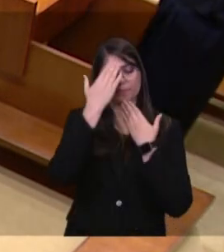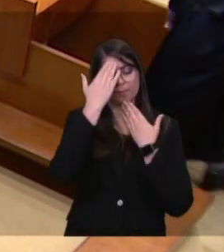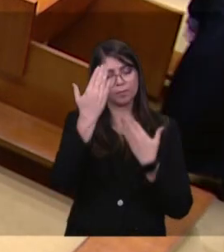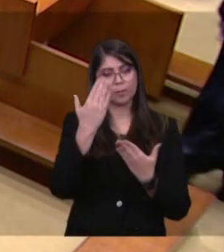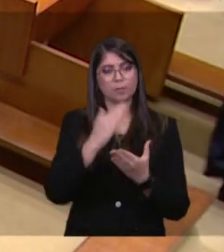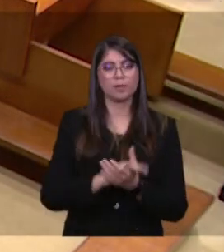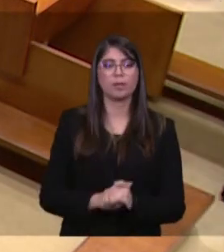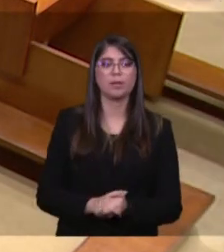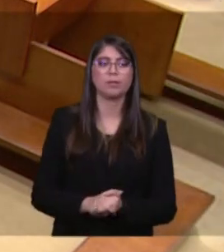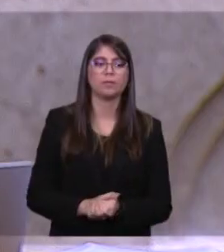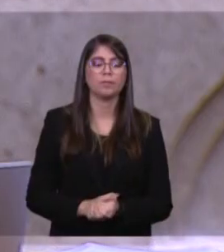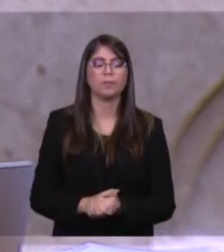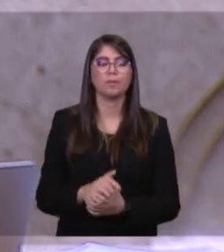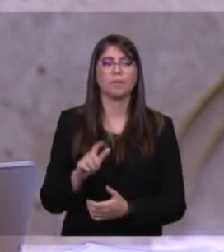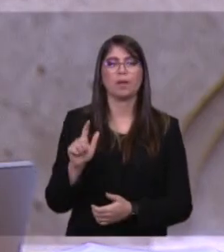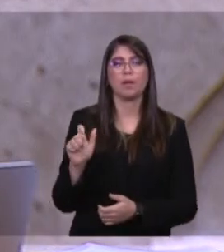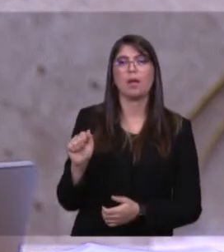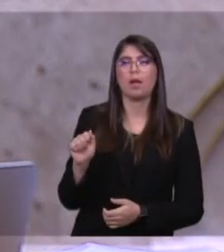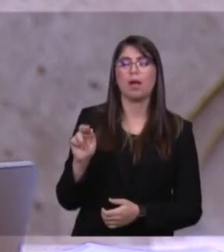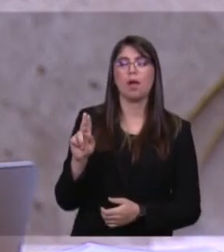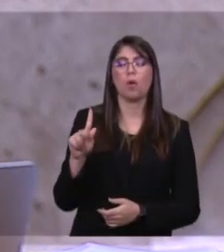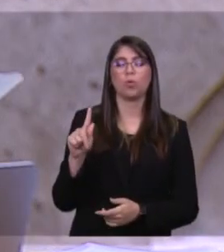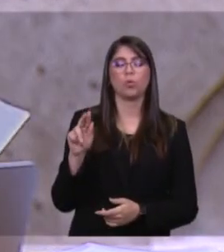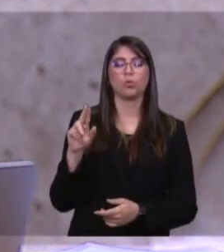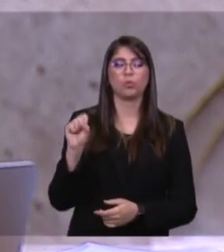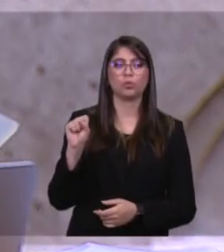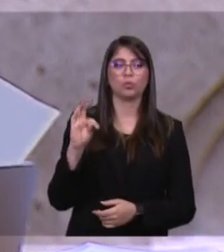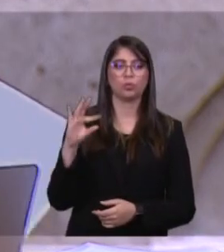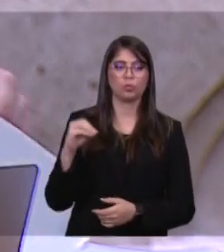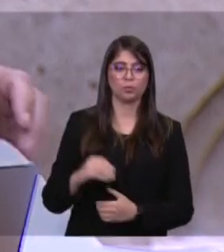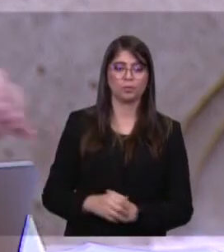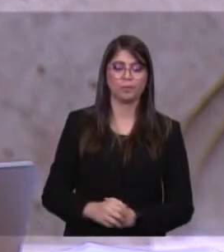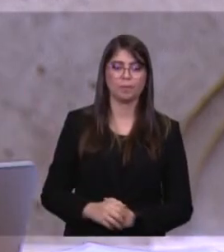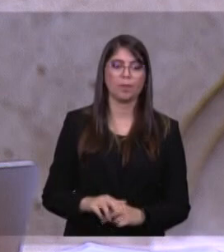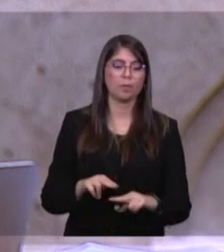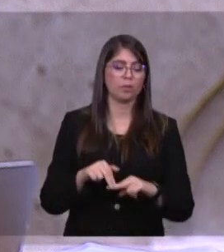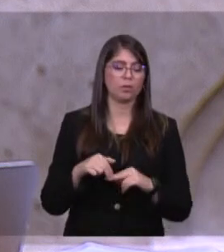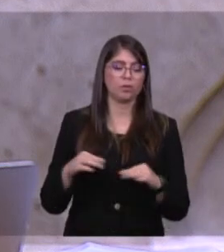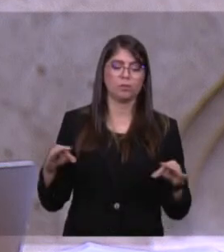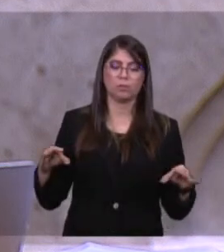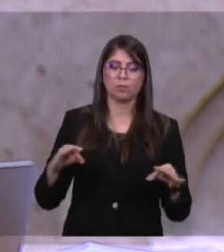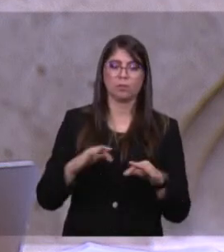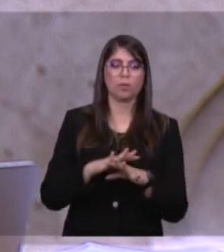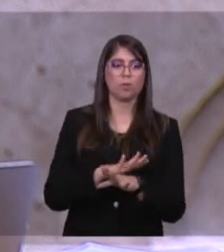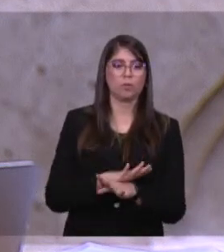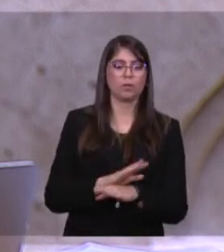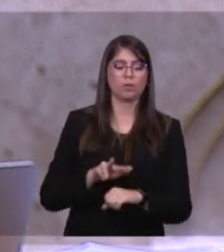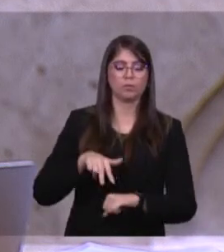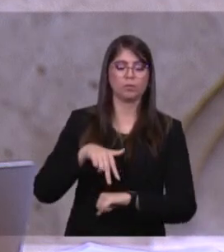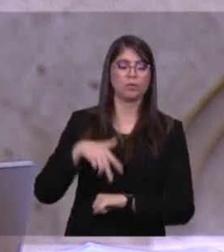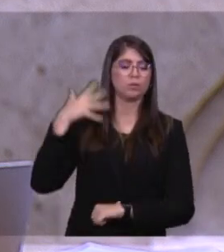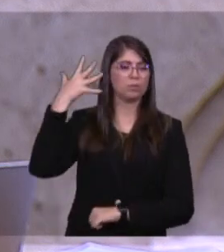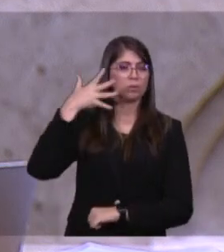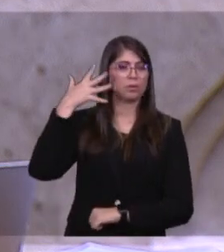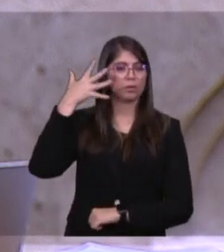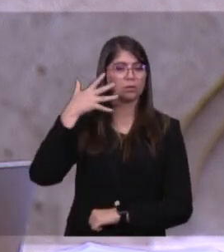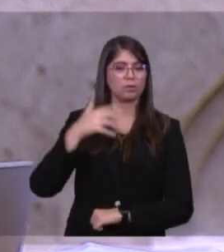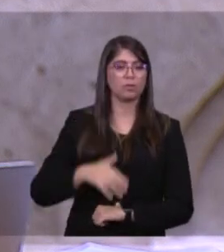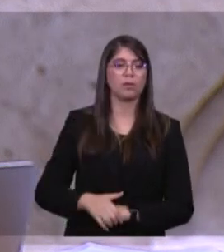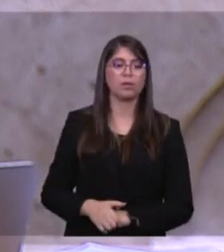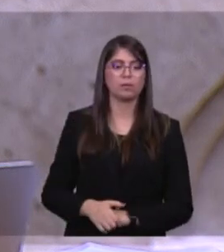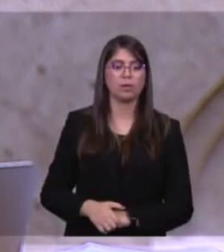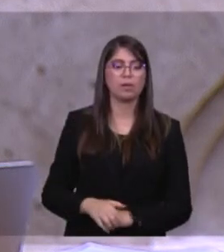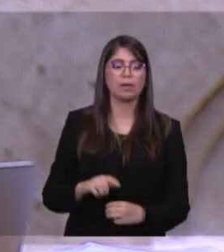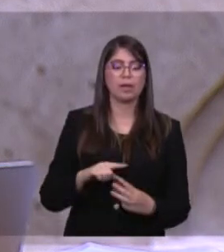obrigado, doutor Augusto Pinto Berti. E, com isso, nós concluímos as sustentações orais das